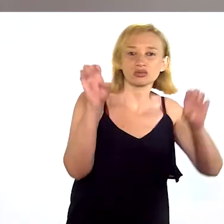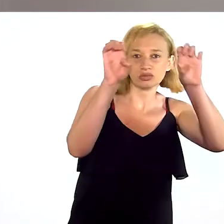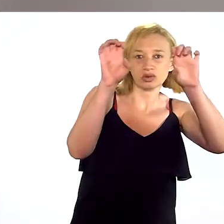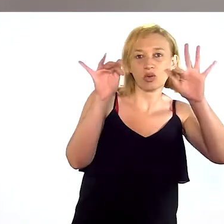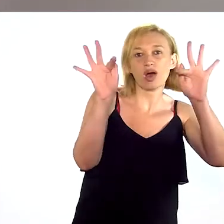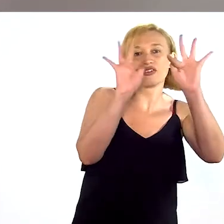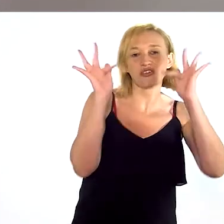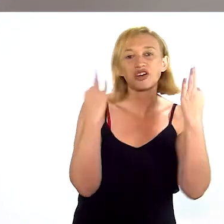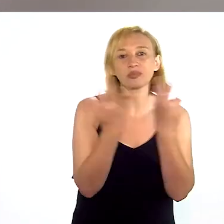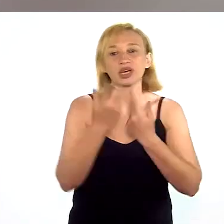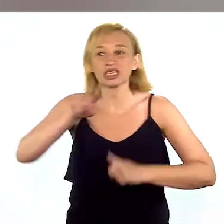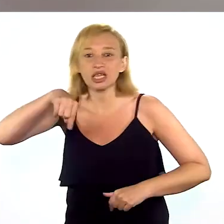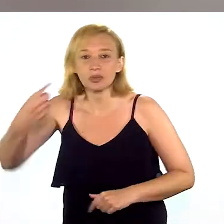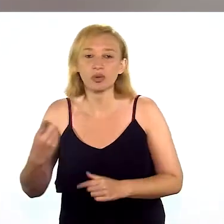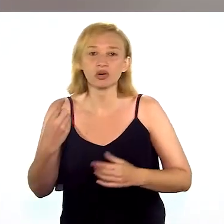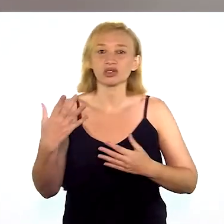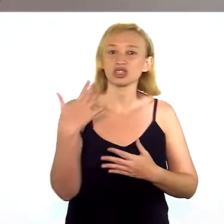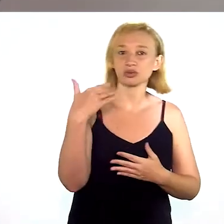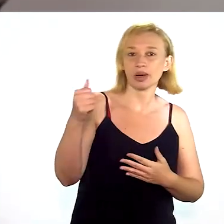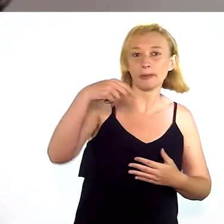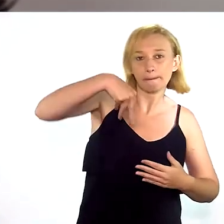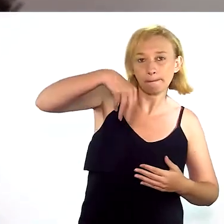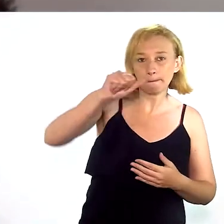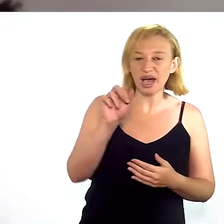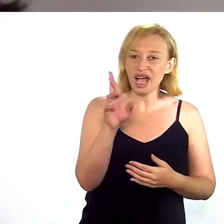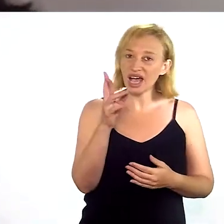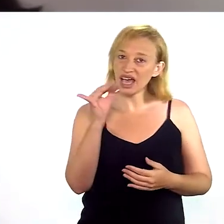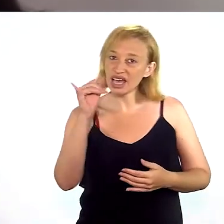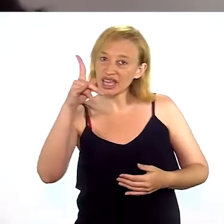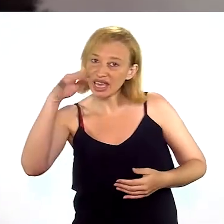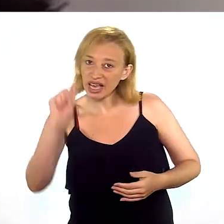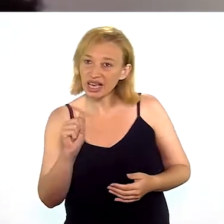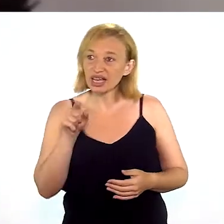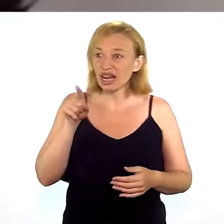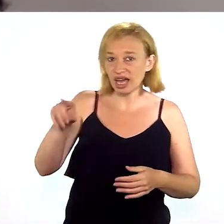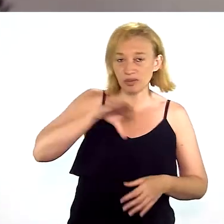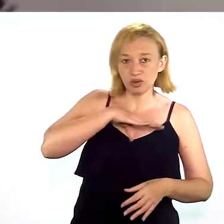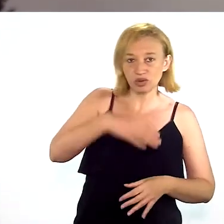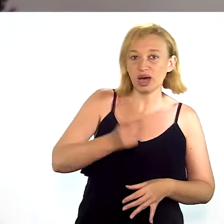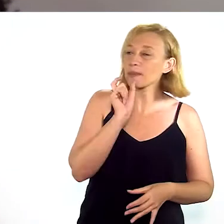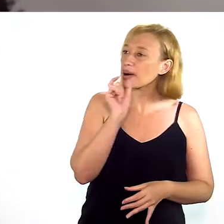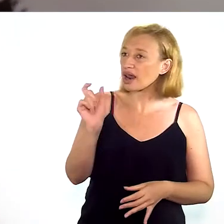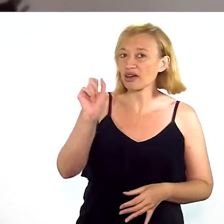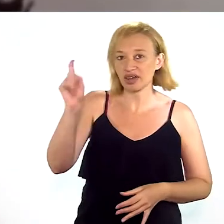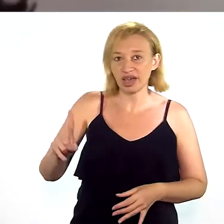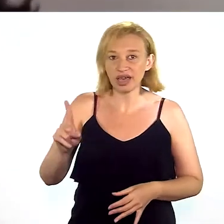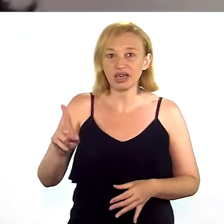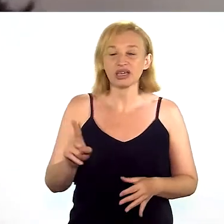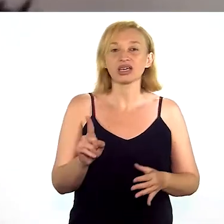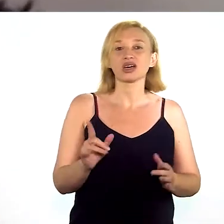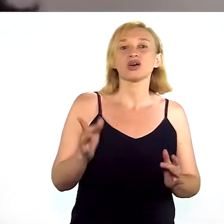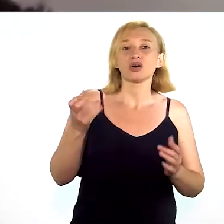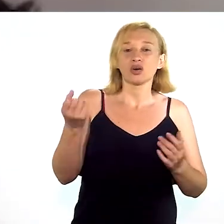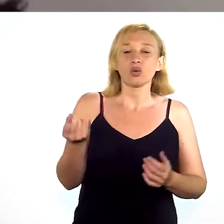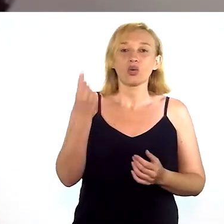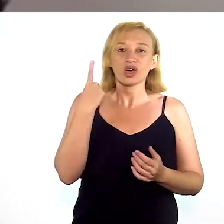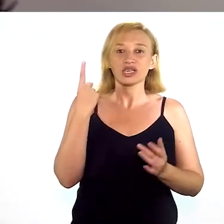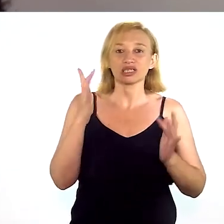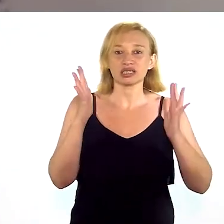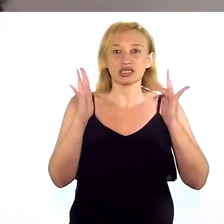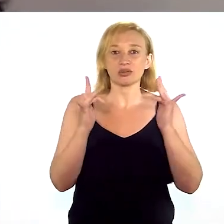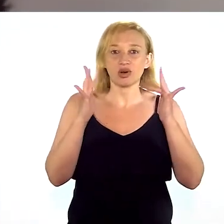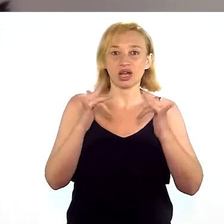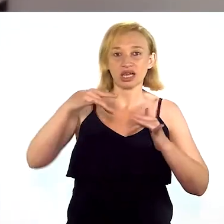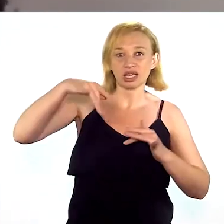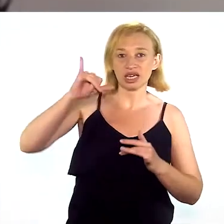essa família. Até depois apareceu o chamado de maricas, que é assim que eles chamam também em Portugal, que era um ex-namorado